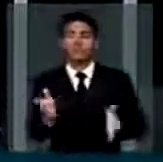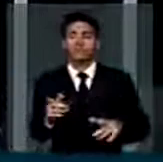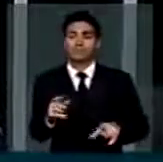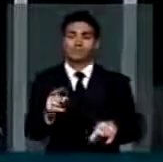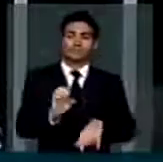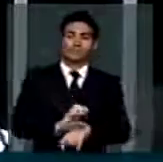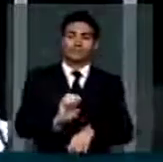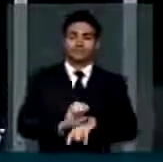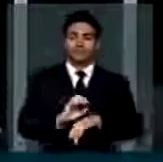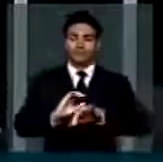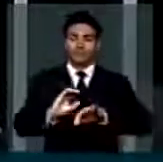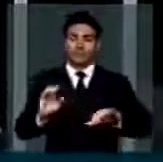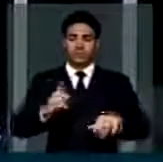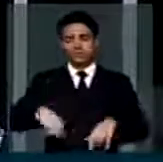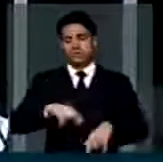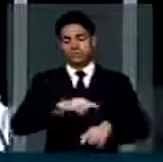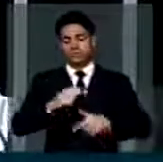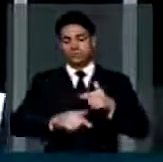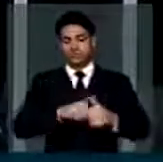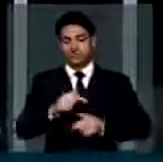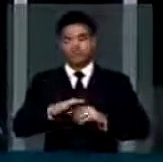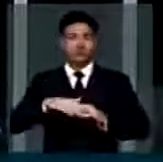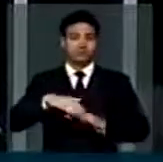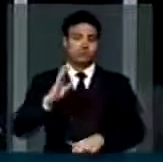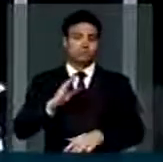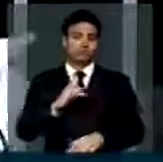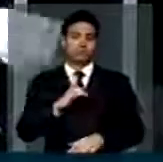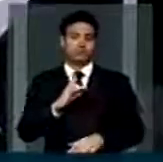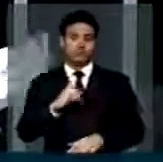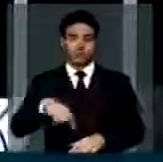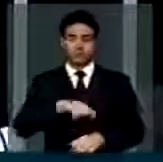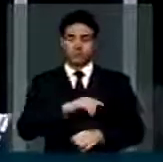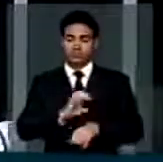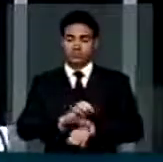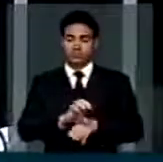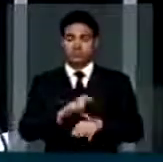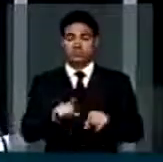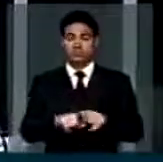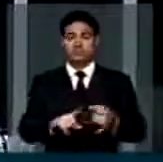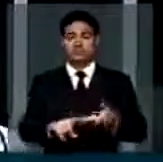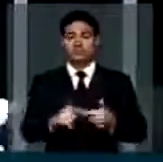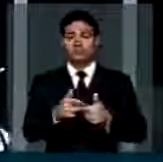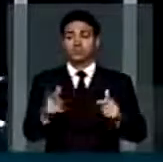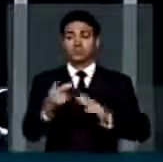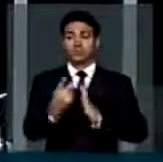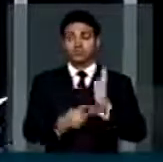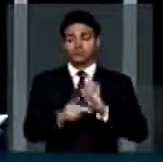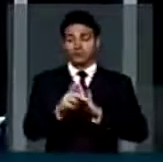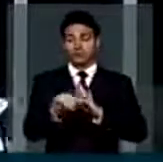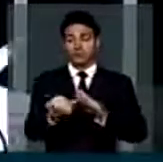Estado, das nossas atividades além da fronteira do nosso Estado e também dos projetos de lei que são